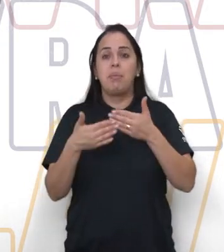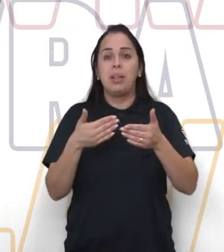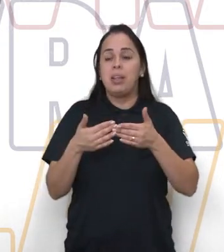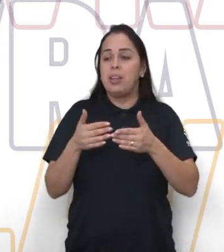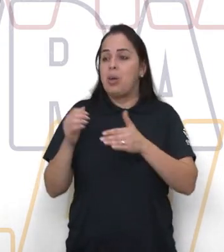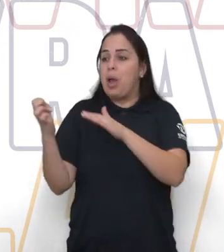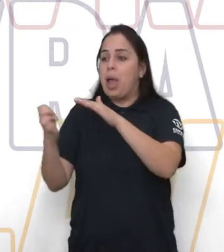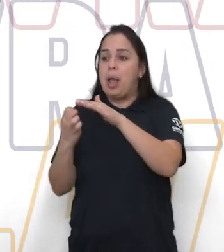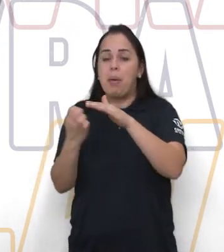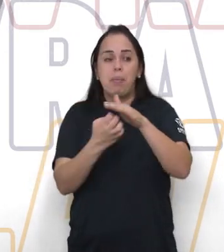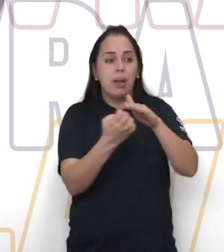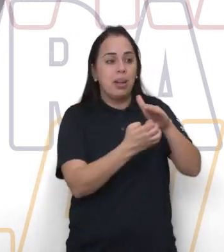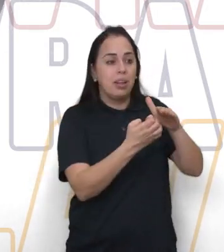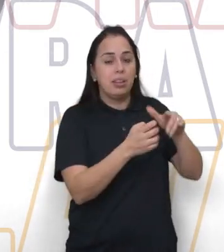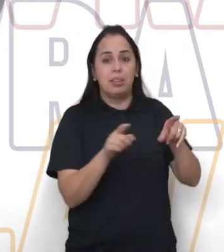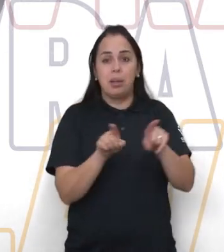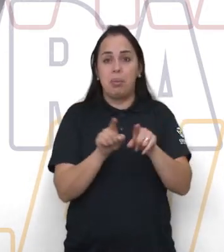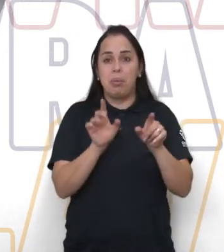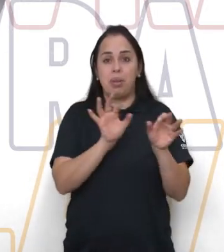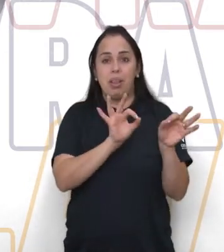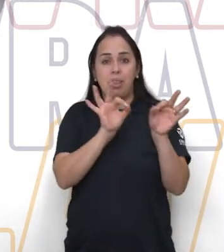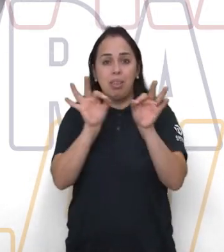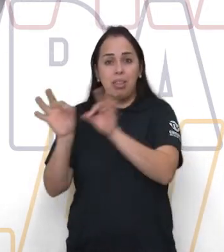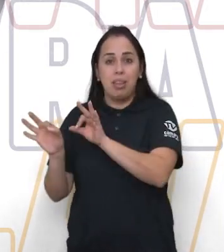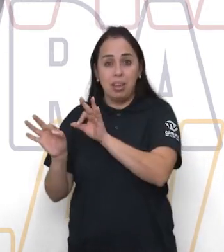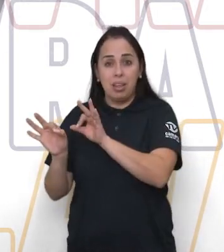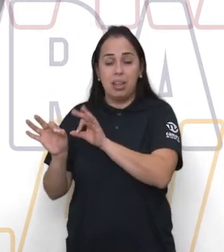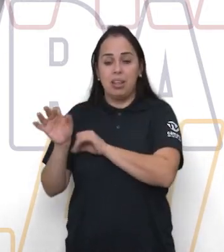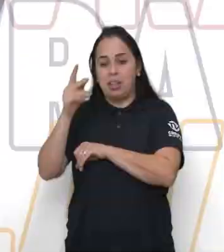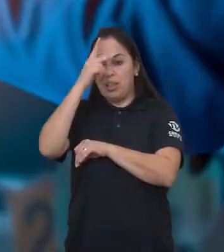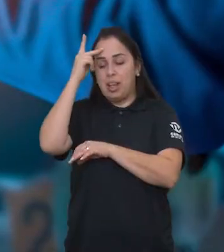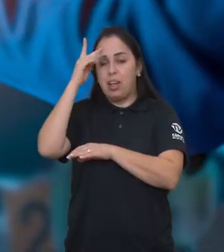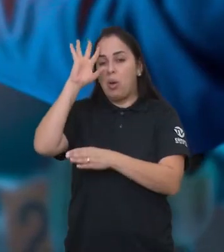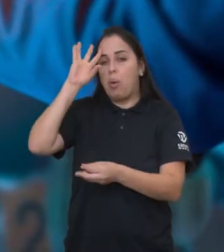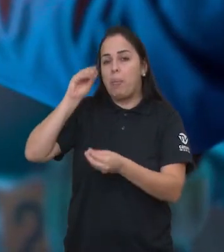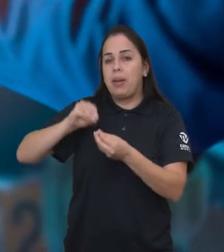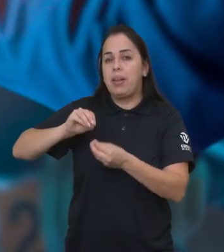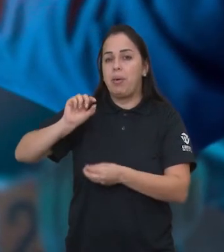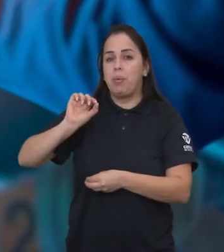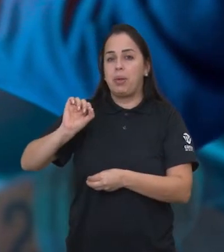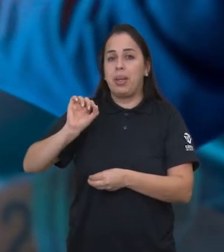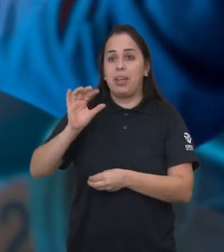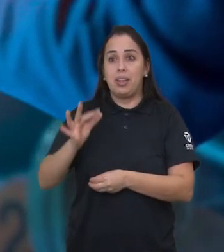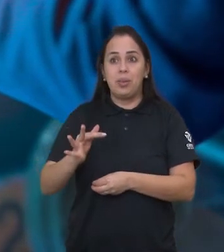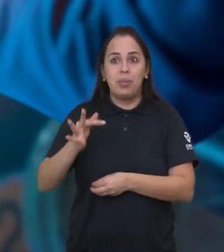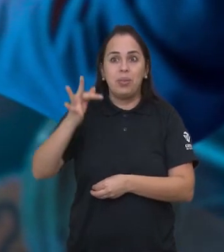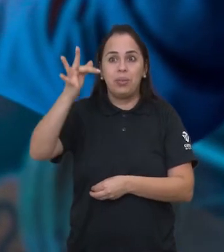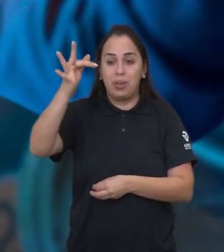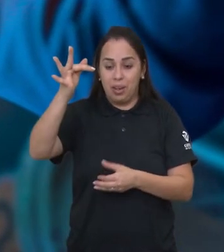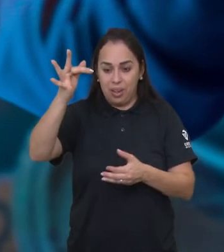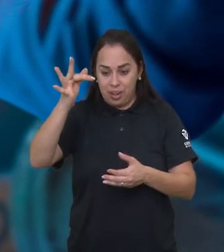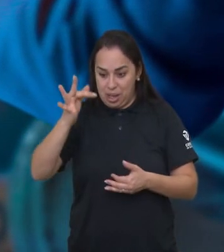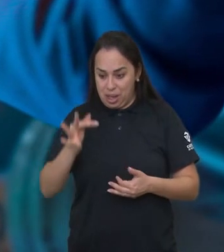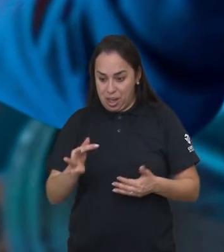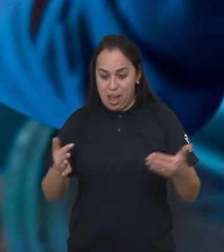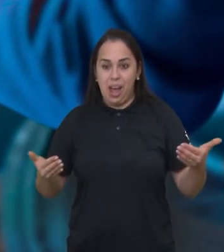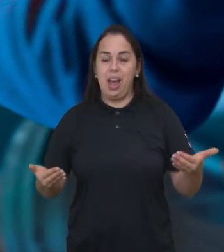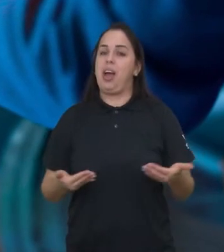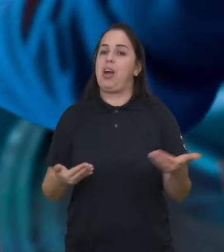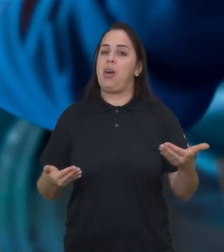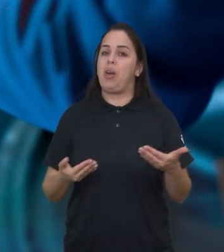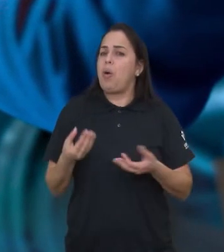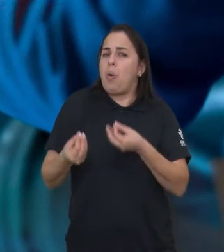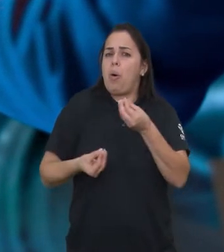negócio tampa todo mundo que está assistindo é importante entender é que o futuro vai chegar chegou